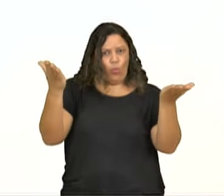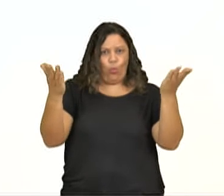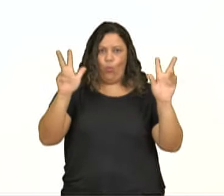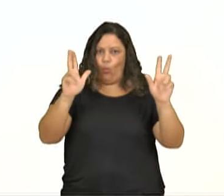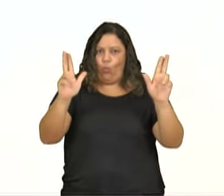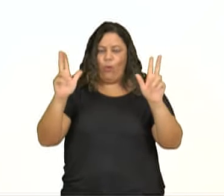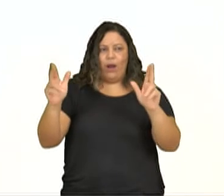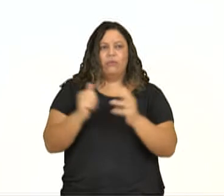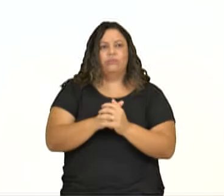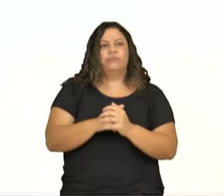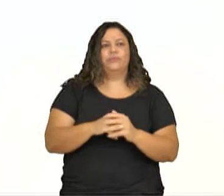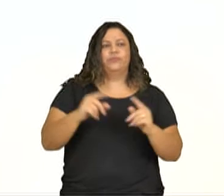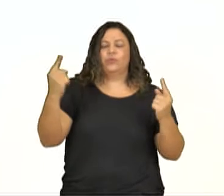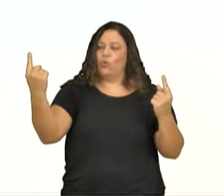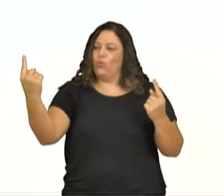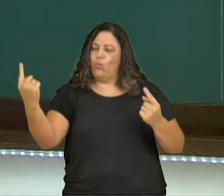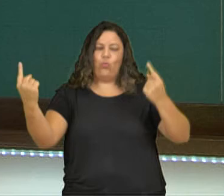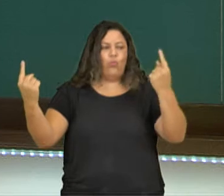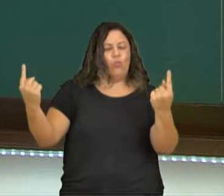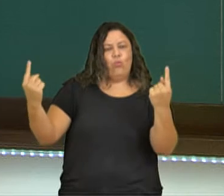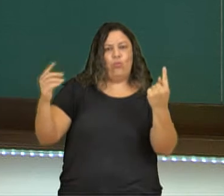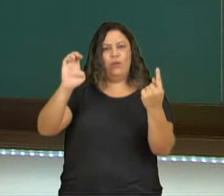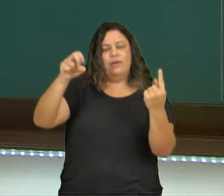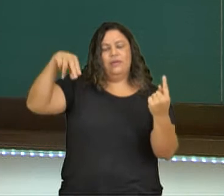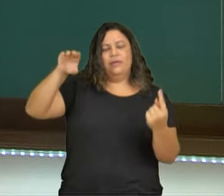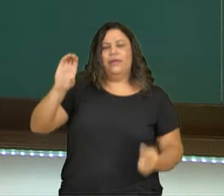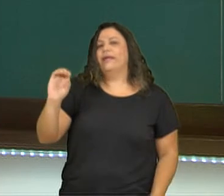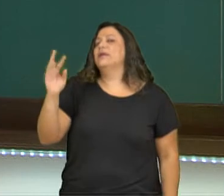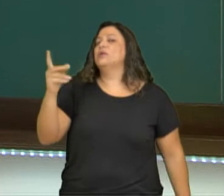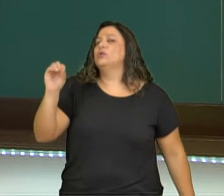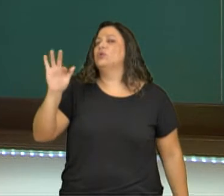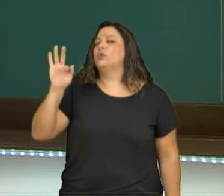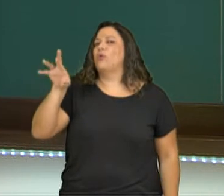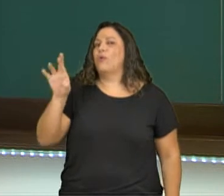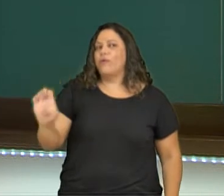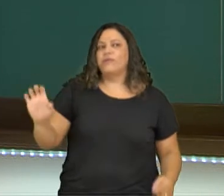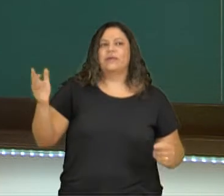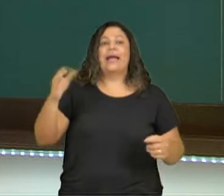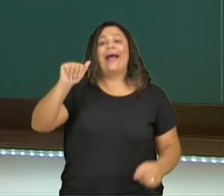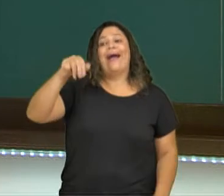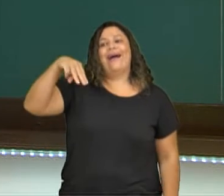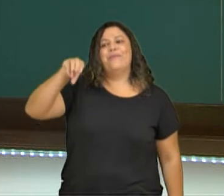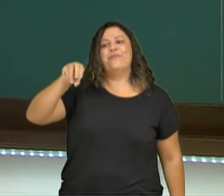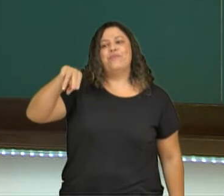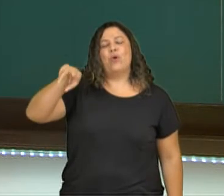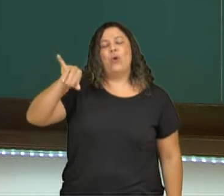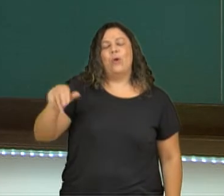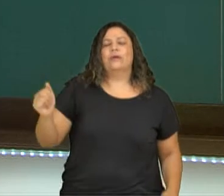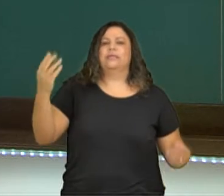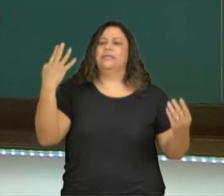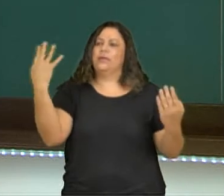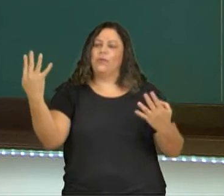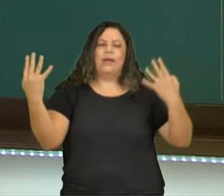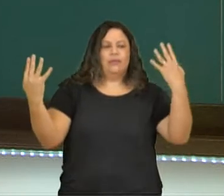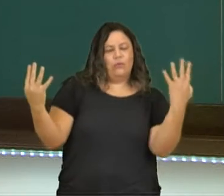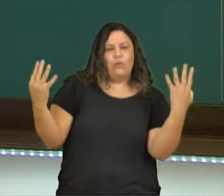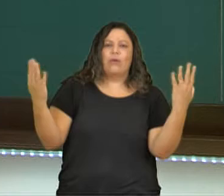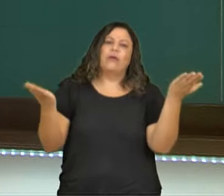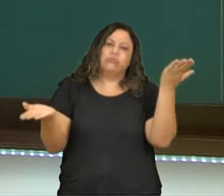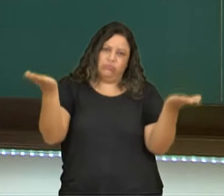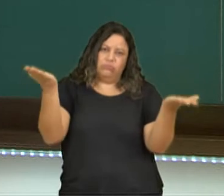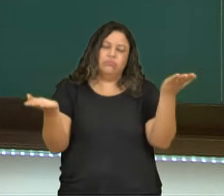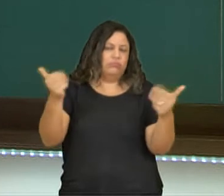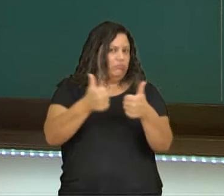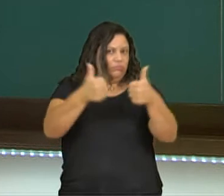um para cá, tenho um enxofre para lá. Amônio, eu tenho 4 vezes aqui, 4 vezes aqui. Então, a princípio, a equação